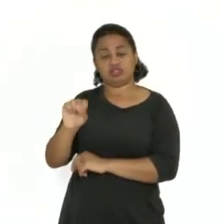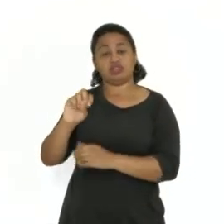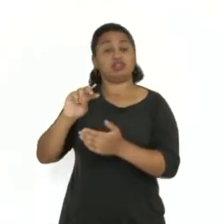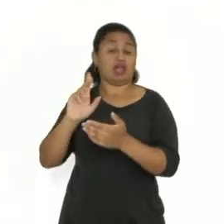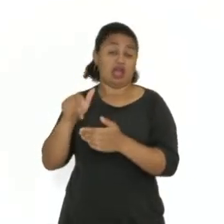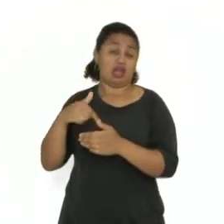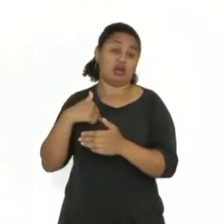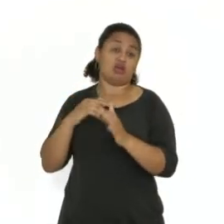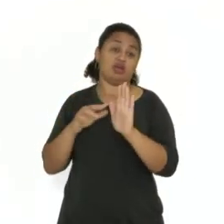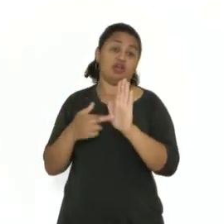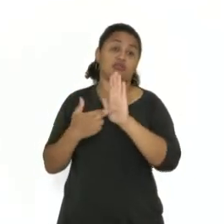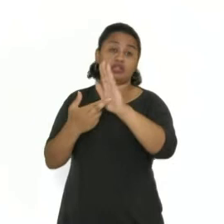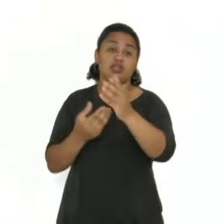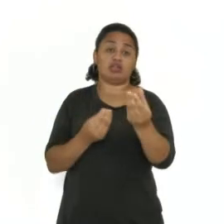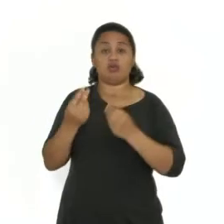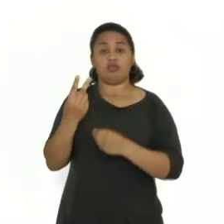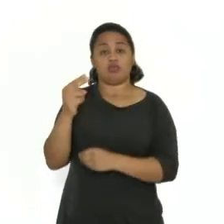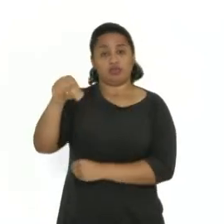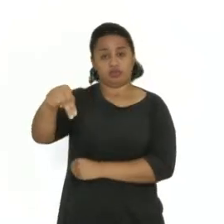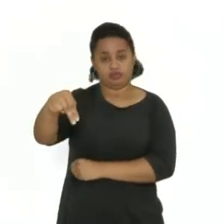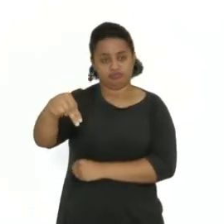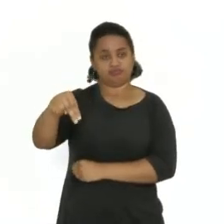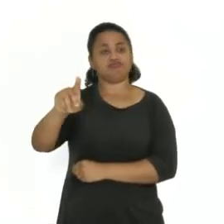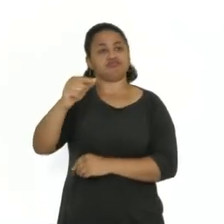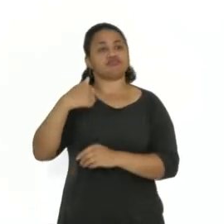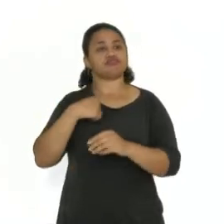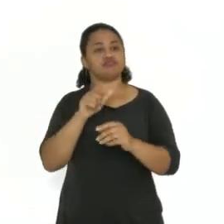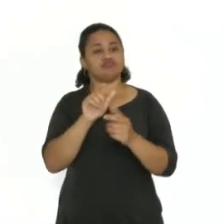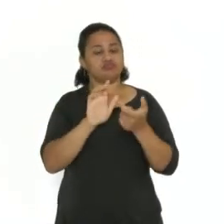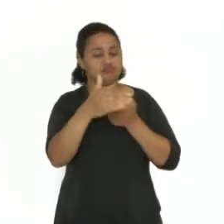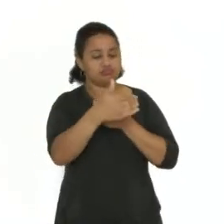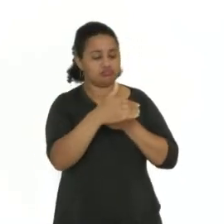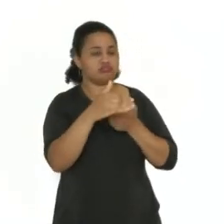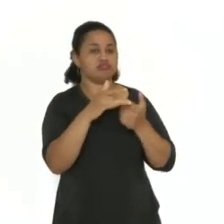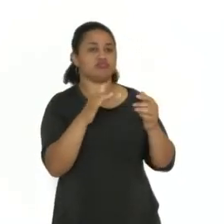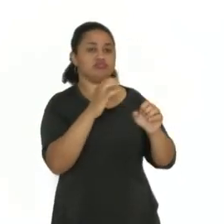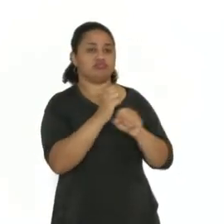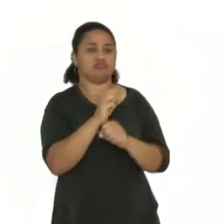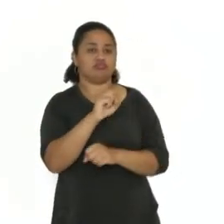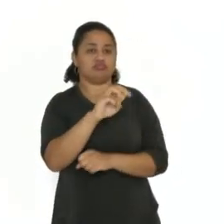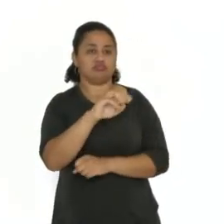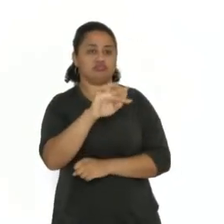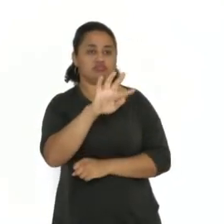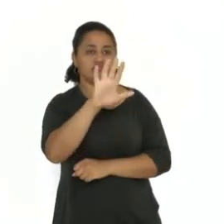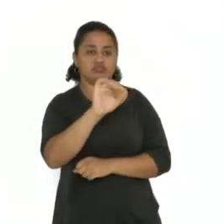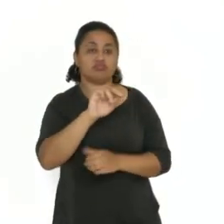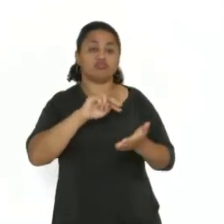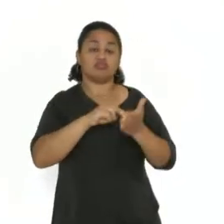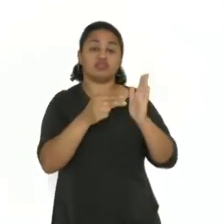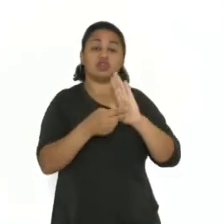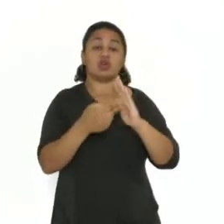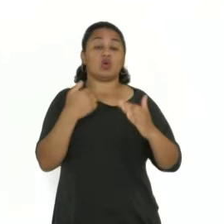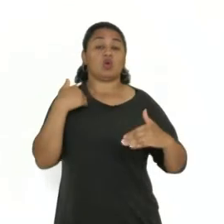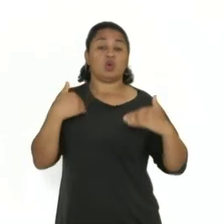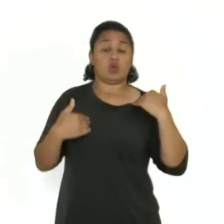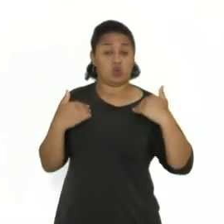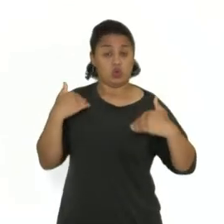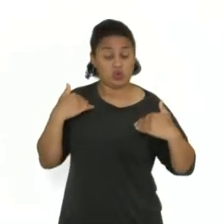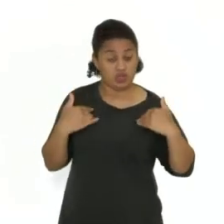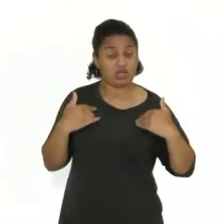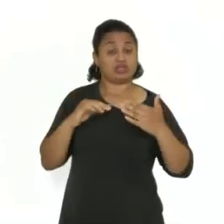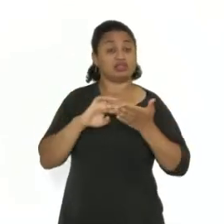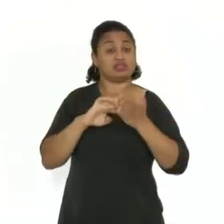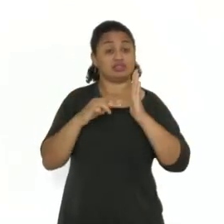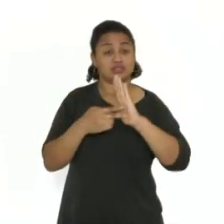simboliza por 2N. O termo somático significa corporal, ou seja, toda célula